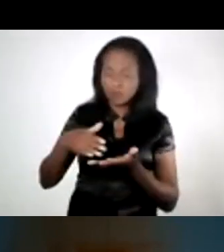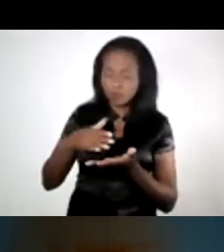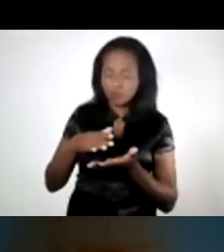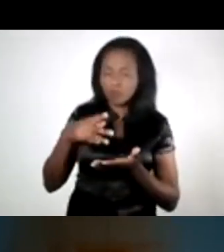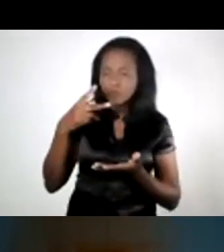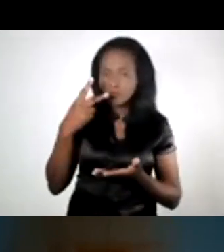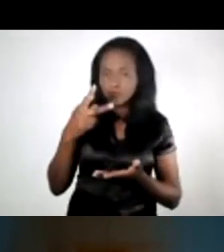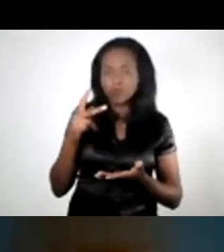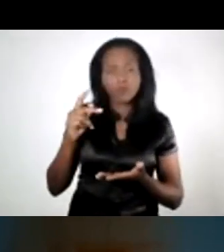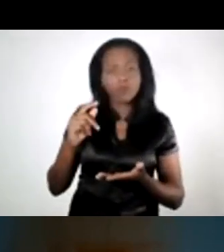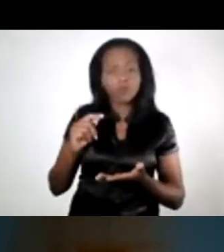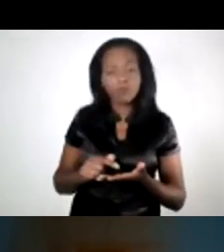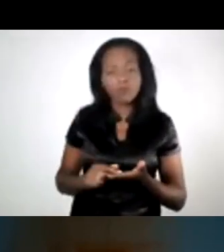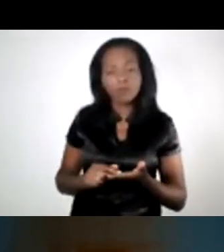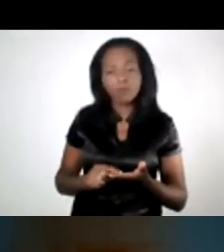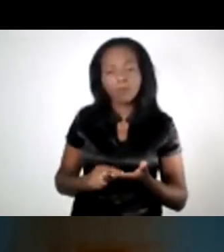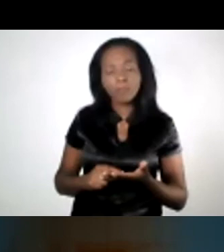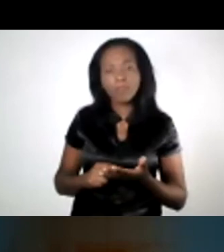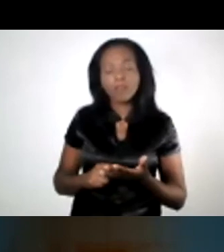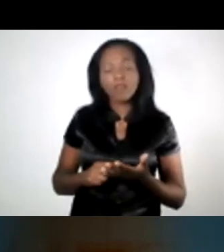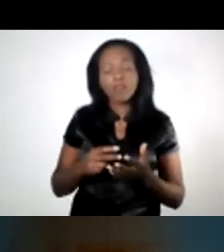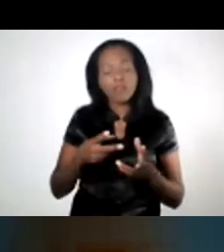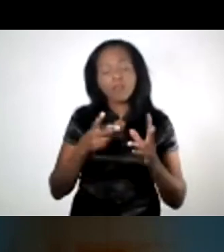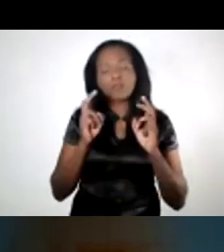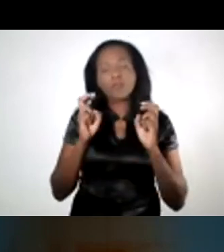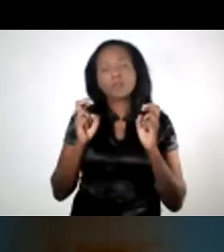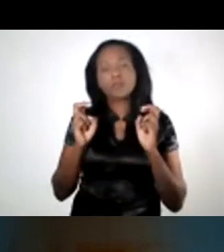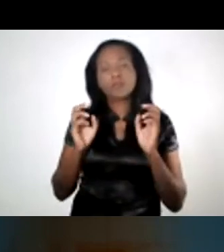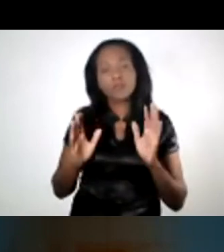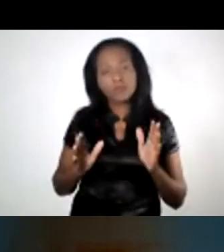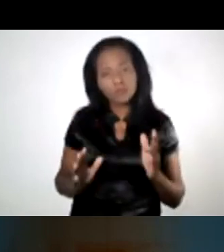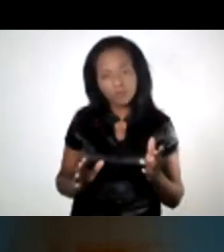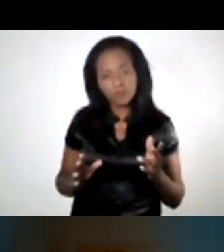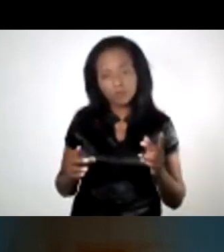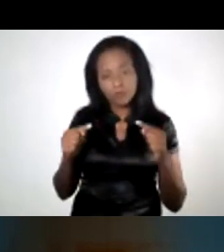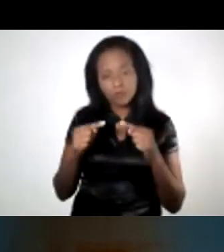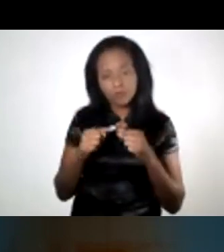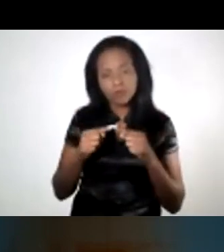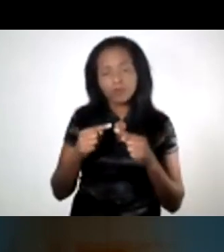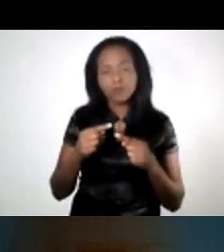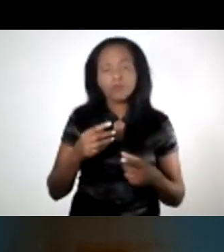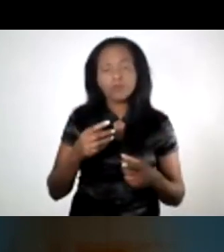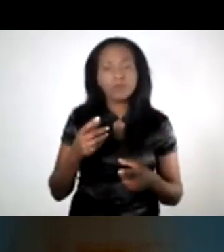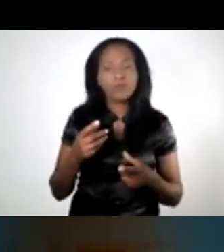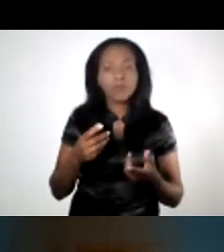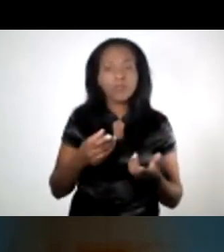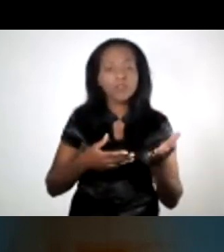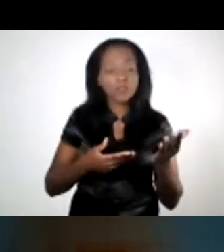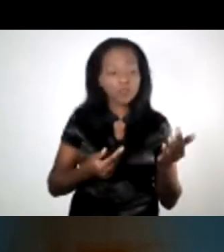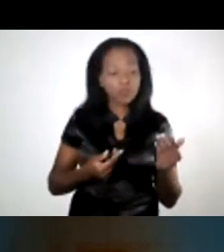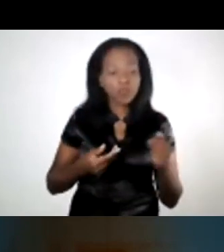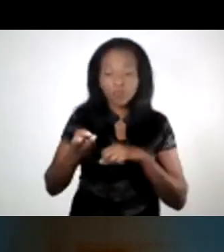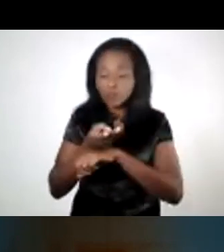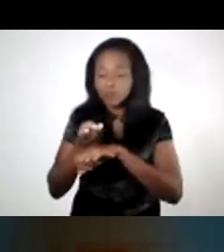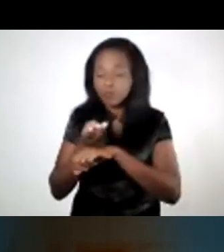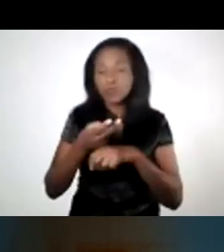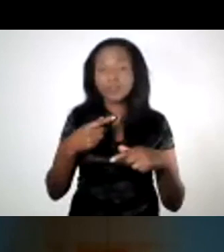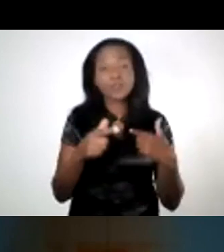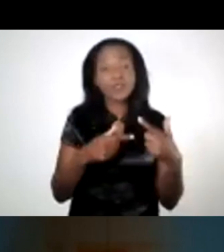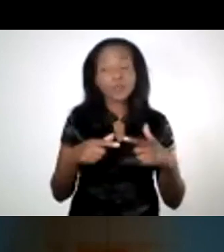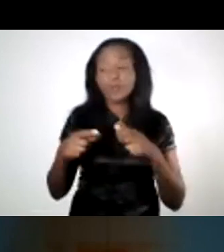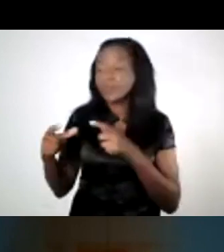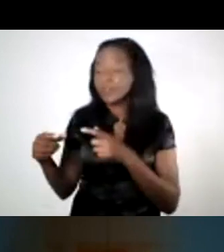através da Catarse, eu já vi, né, que a respeito daquele rapaz, que ele foi procurar um trabalho na cidade,